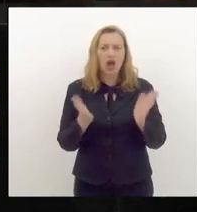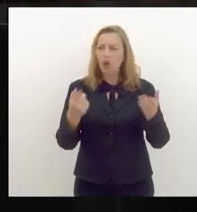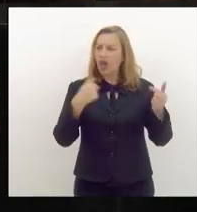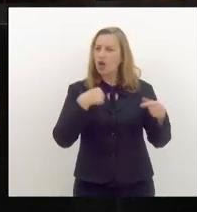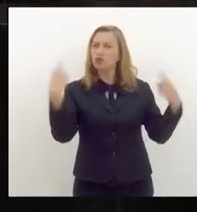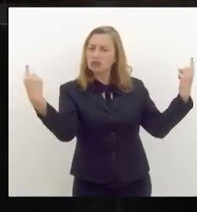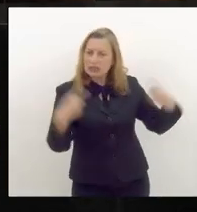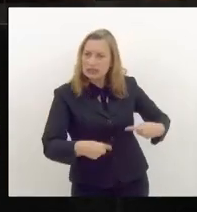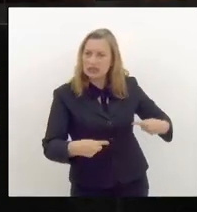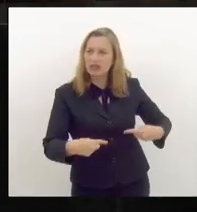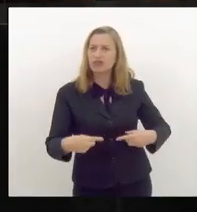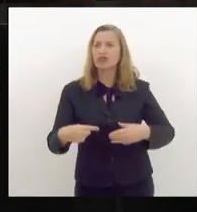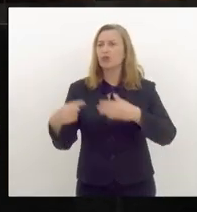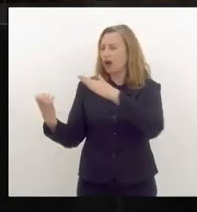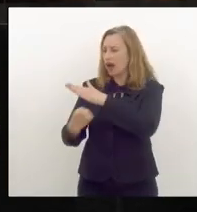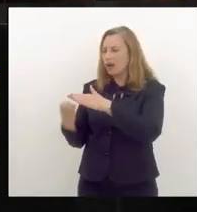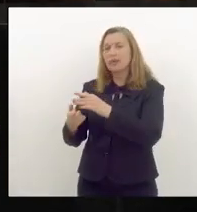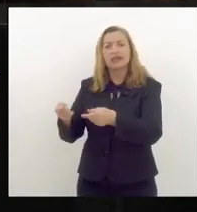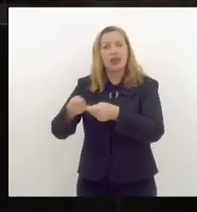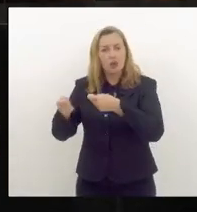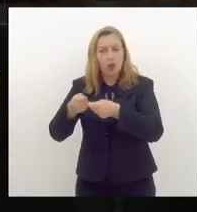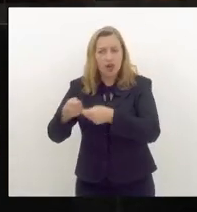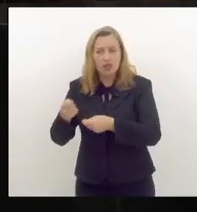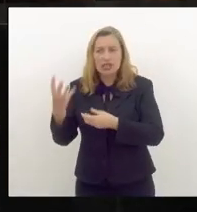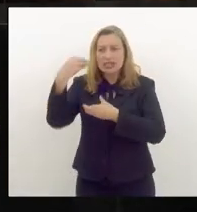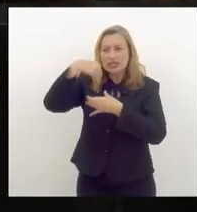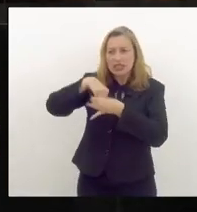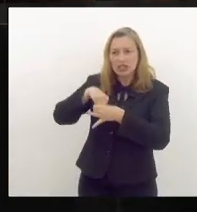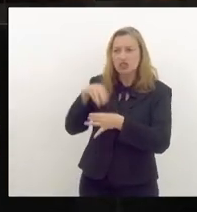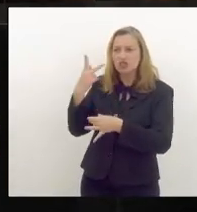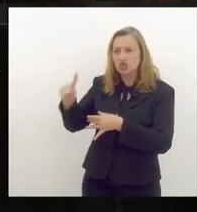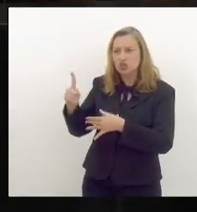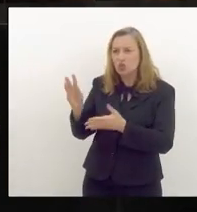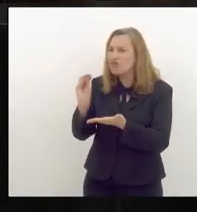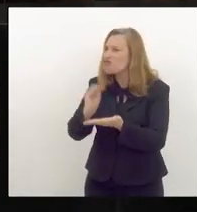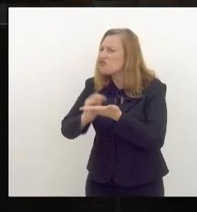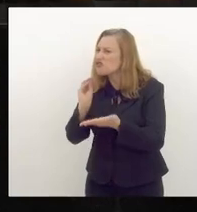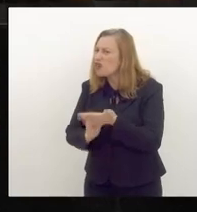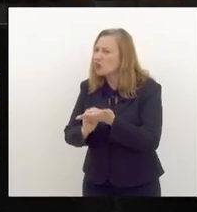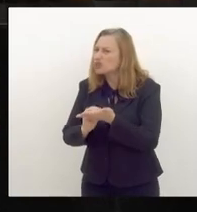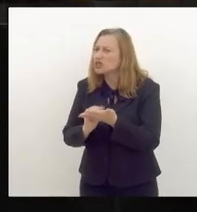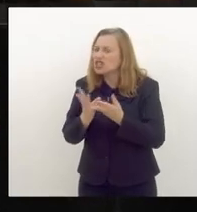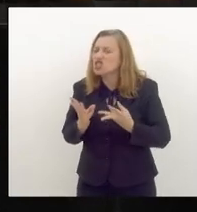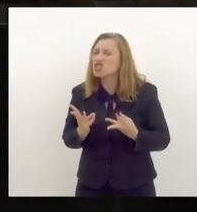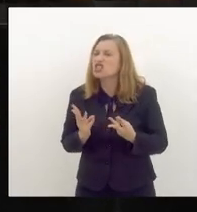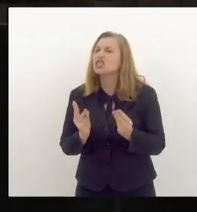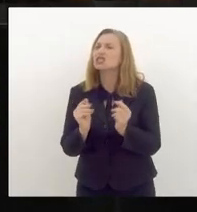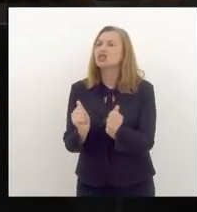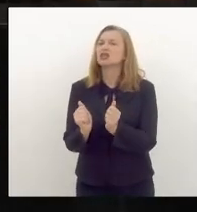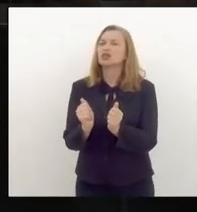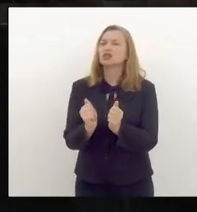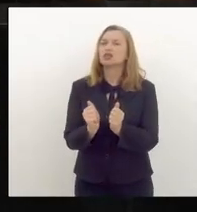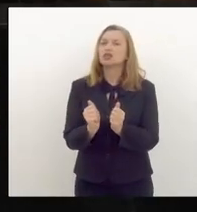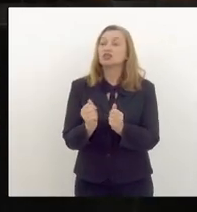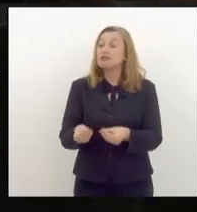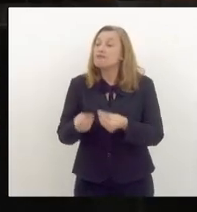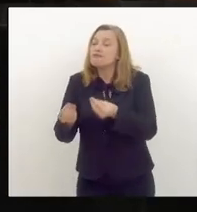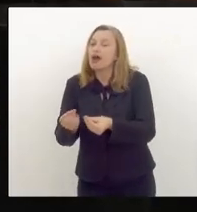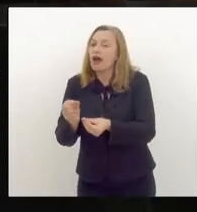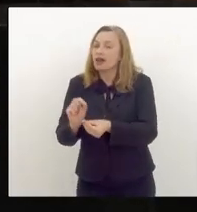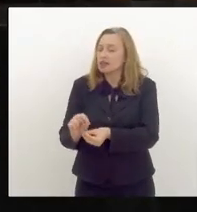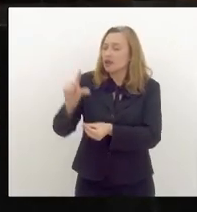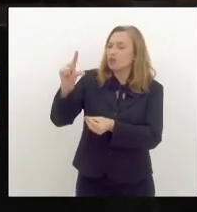desafio agência reguladora dentro da sua falta de sensibilidade em conceder Esse aumento